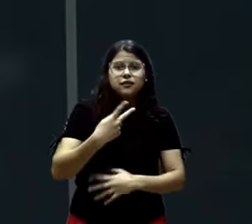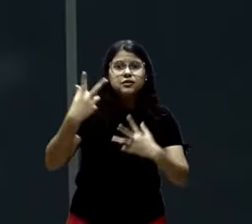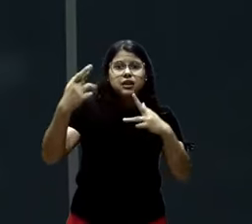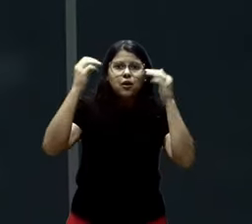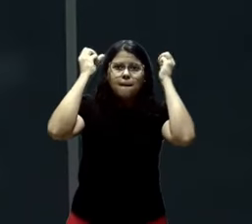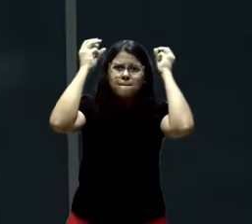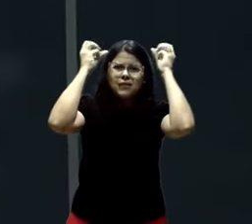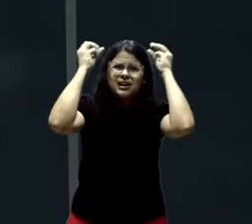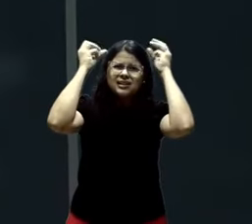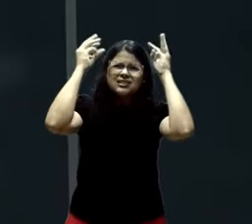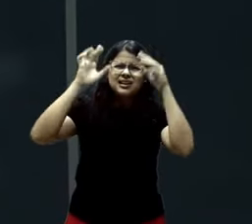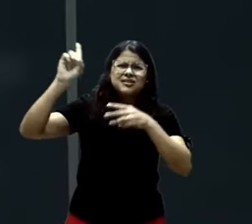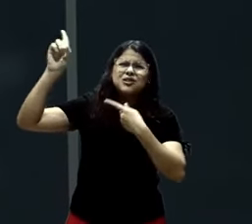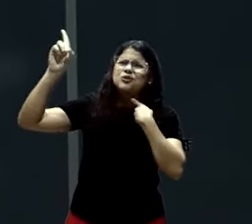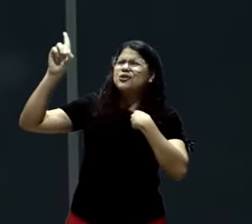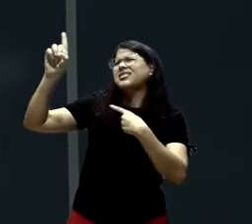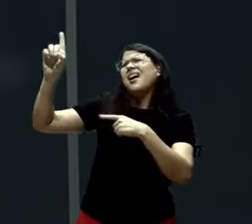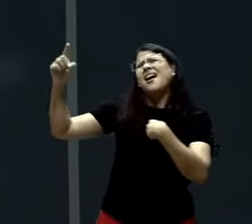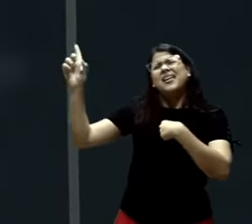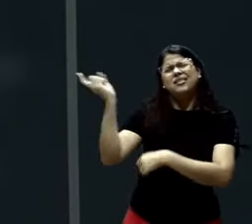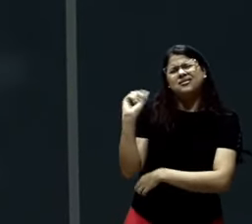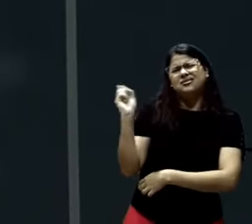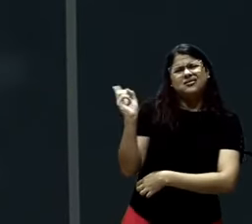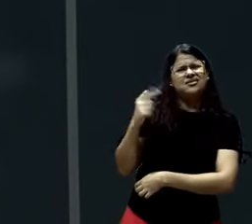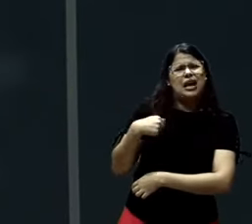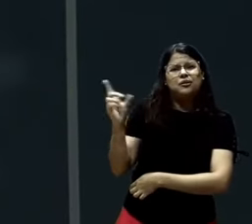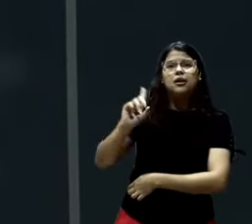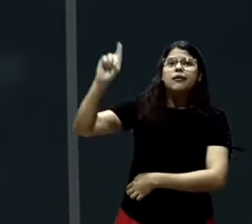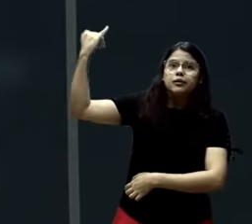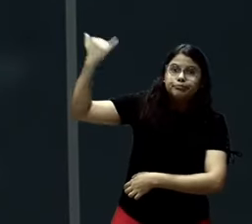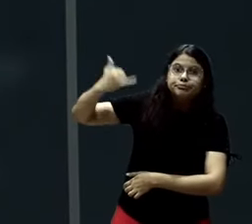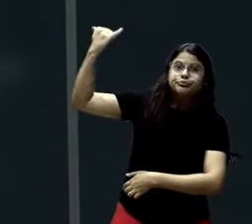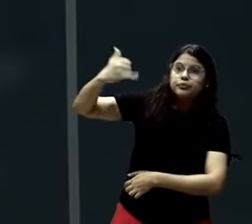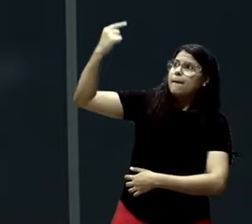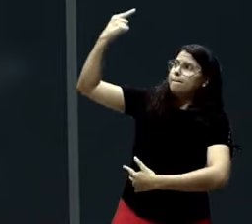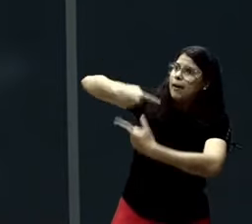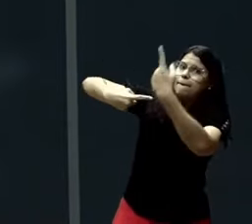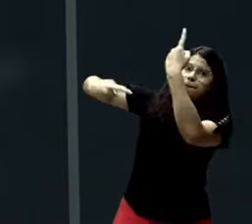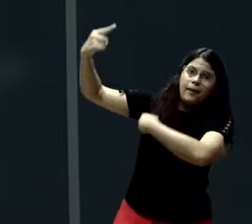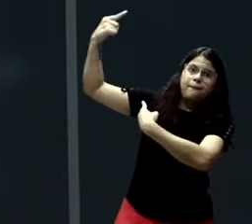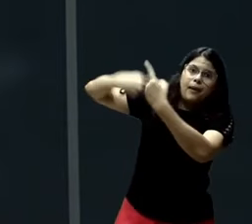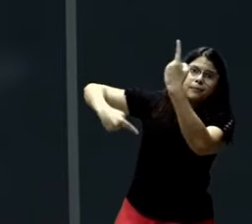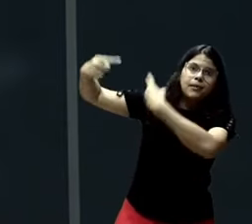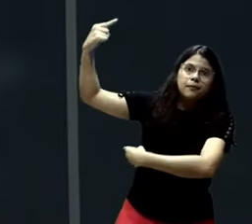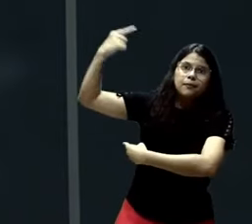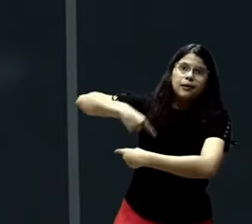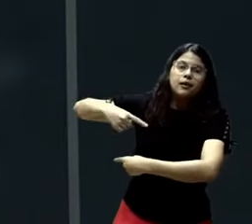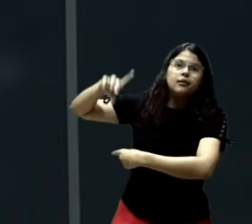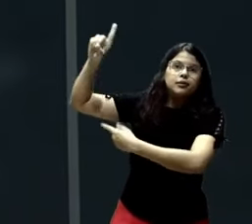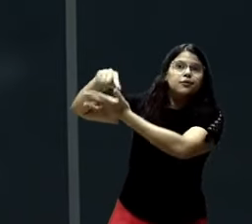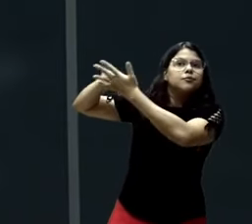querendo sair do propósito de Deus. Deus falando, Deus tratando, Deus